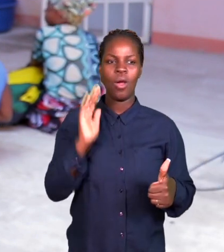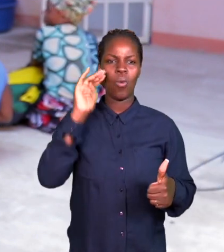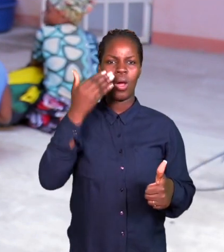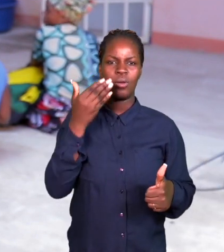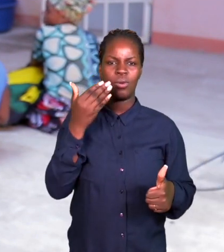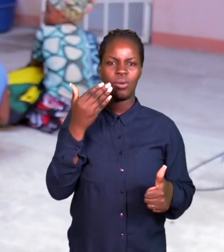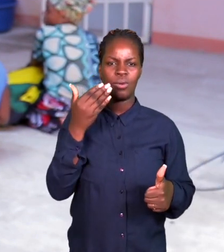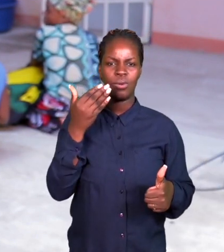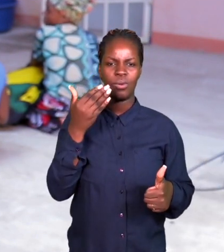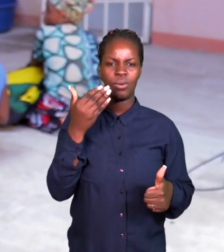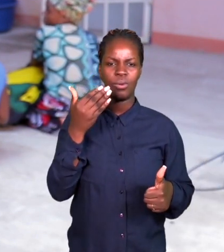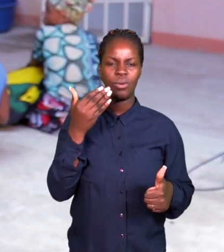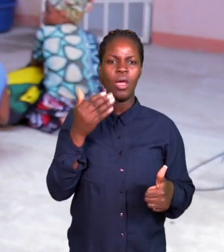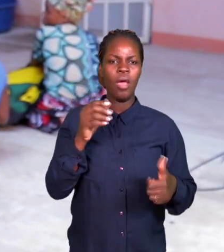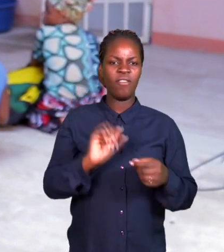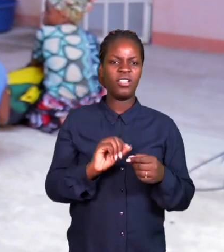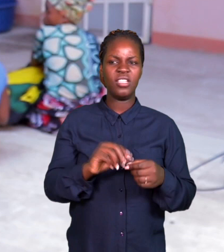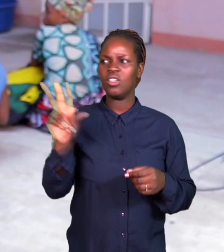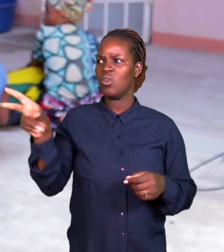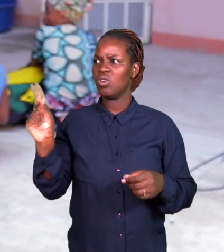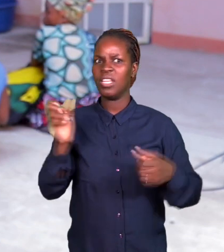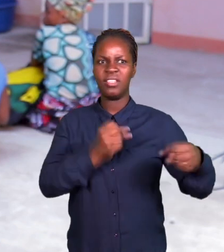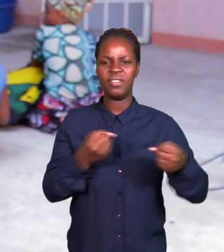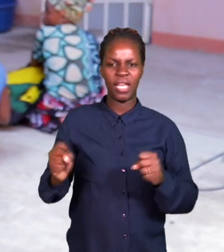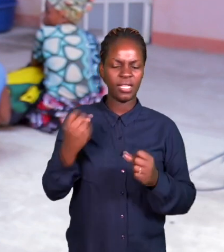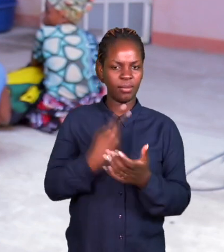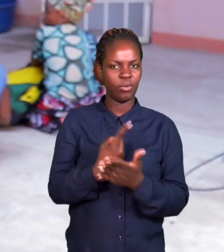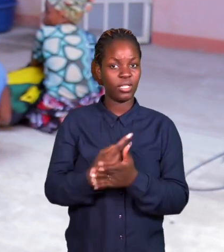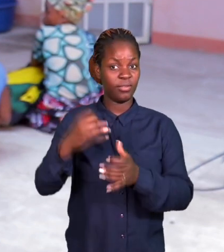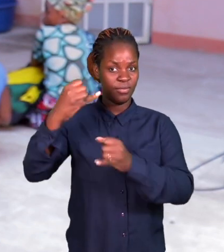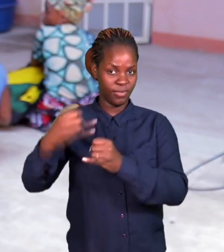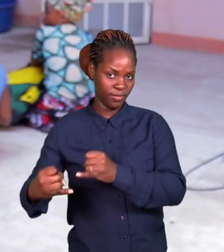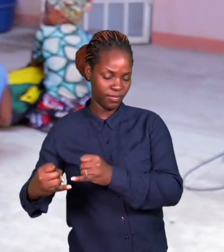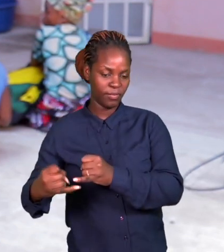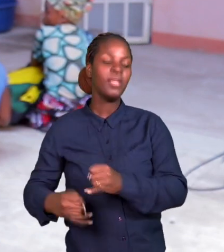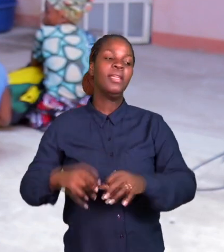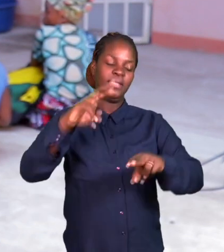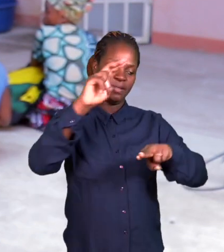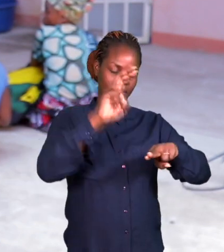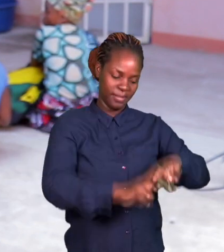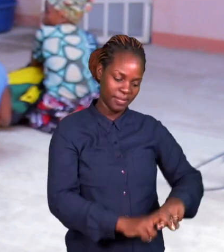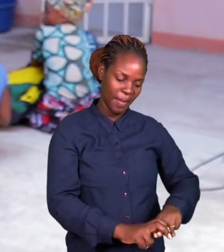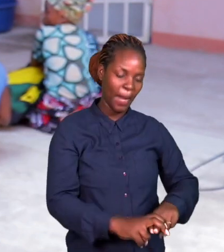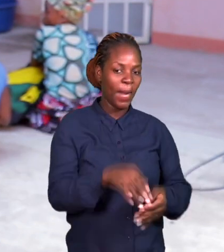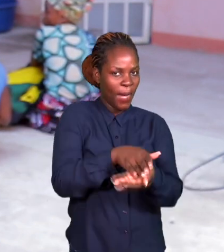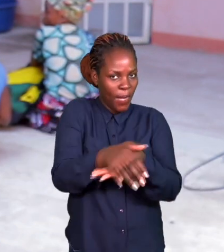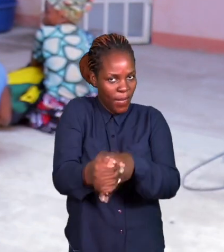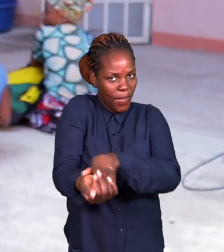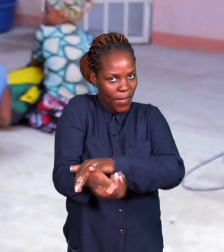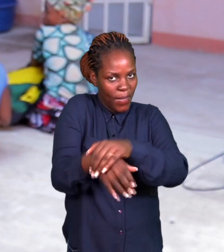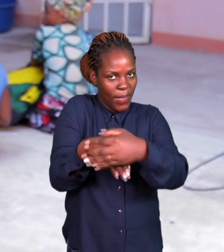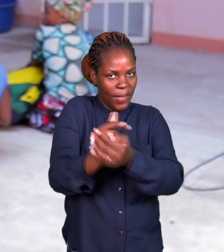e a mãe não dar o leite, não amamentar a criança quando está a exercer qualquer atividade. Nós recomendamos terminar a atividade que está a